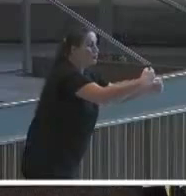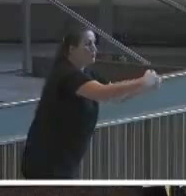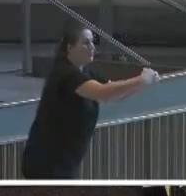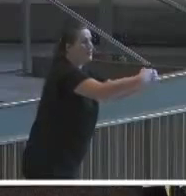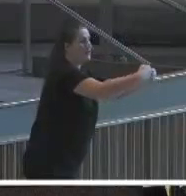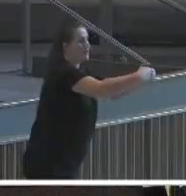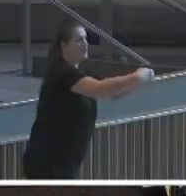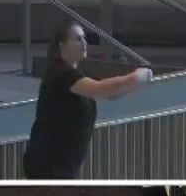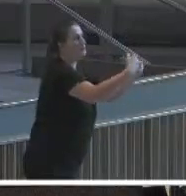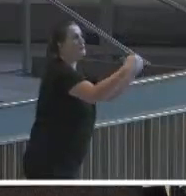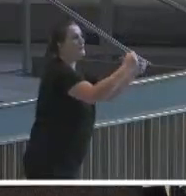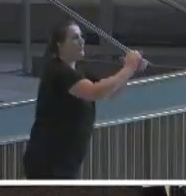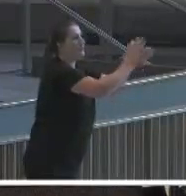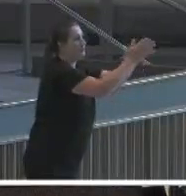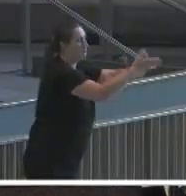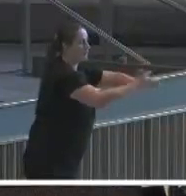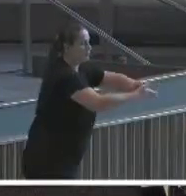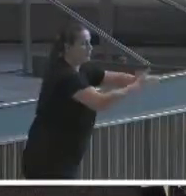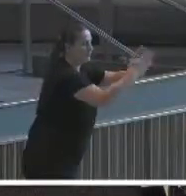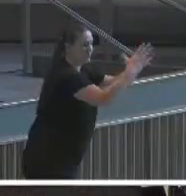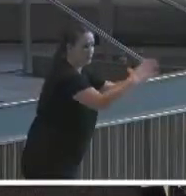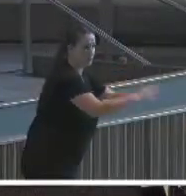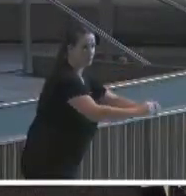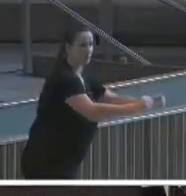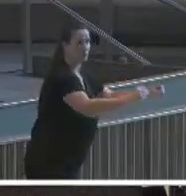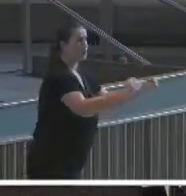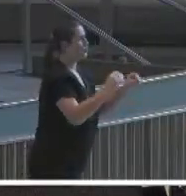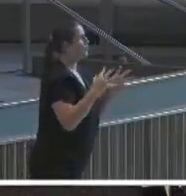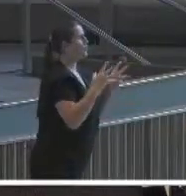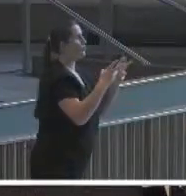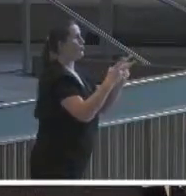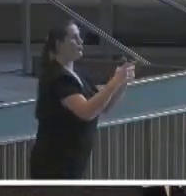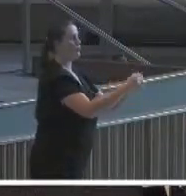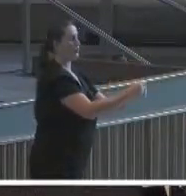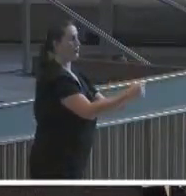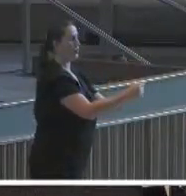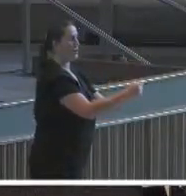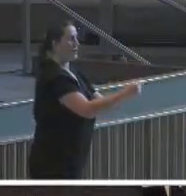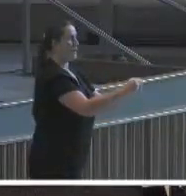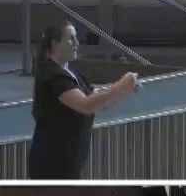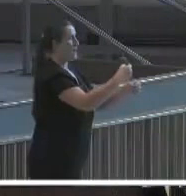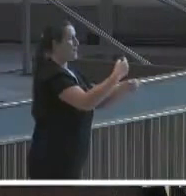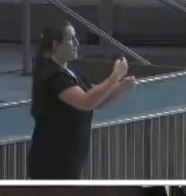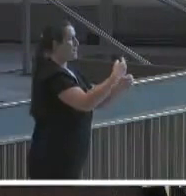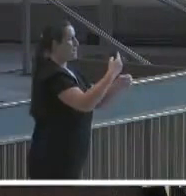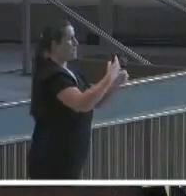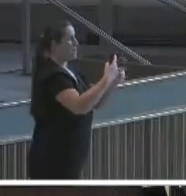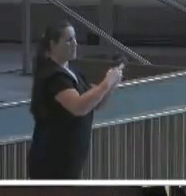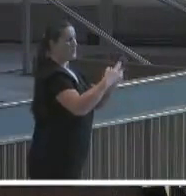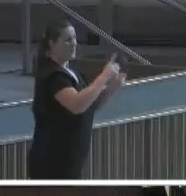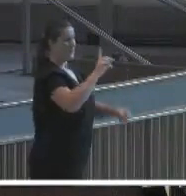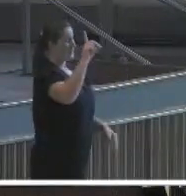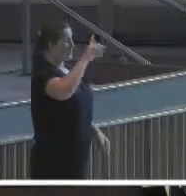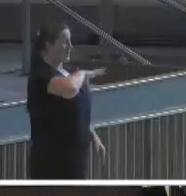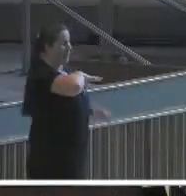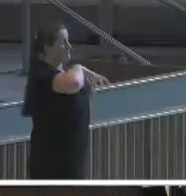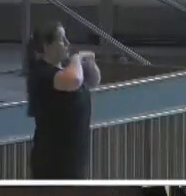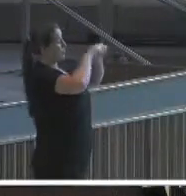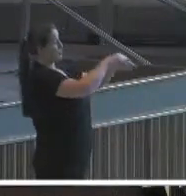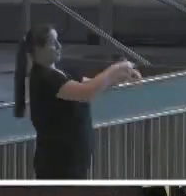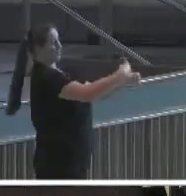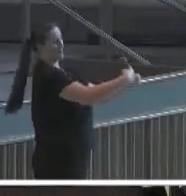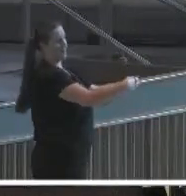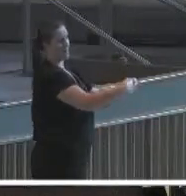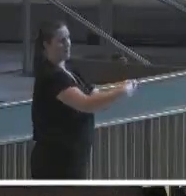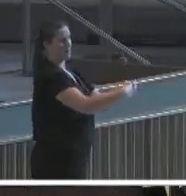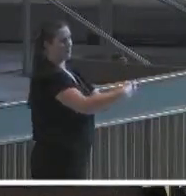cidade deveria ser destruído, porque havia sido condenado por Deus ou amaldiçoado por Deus.